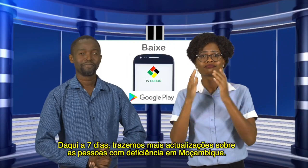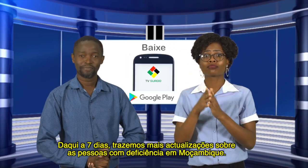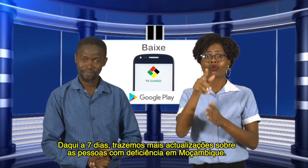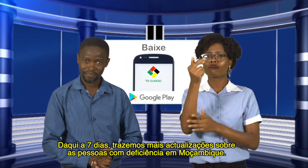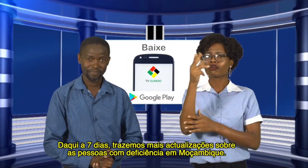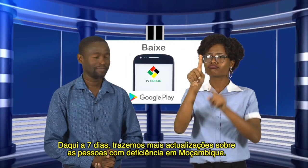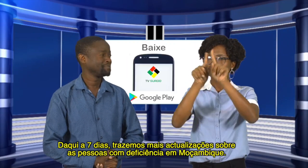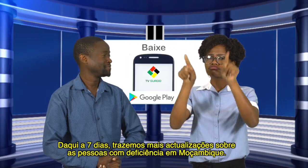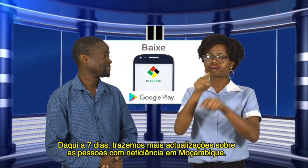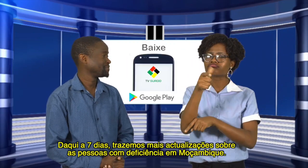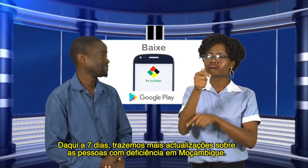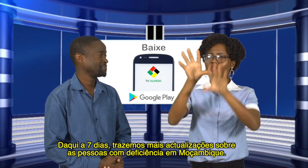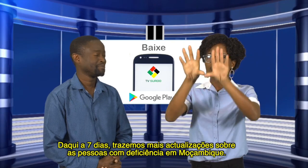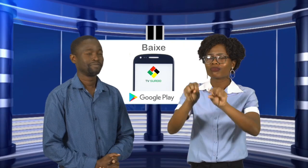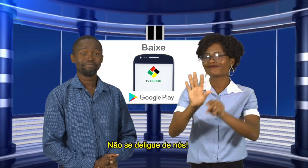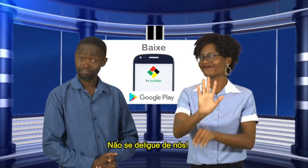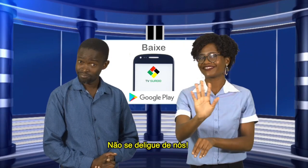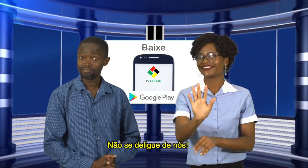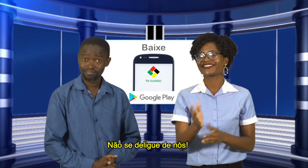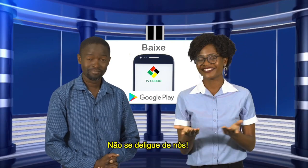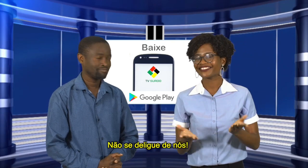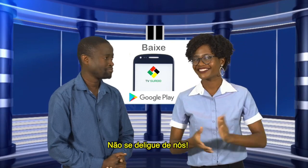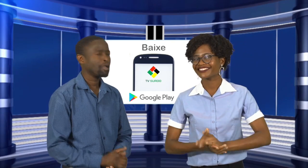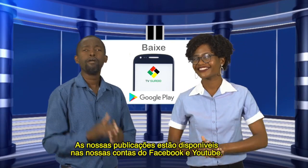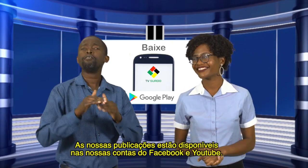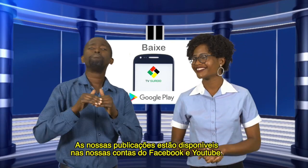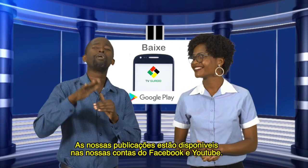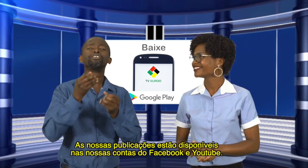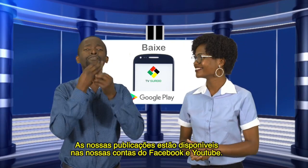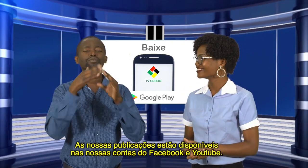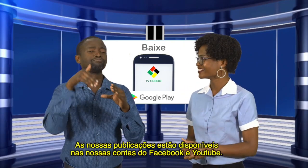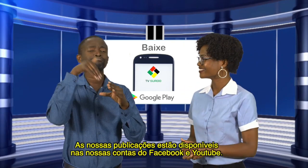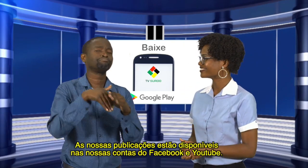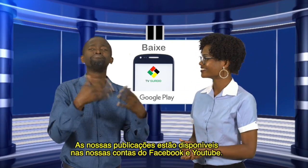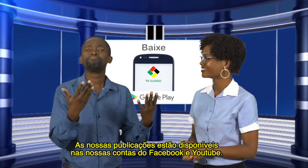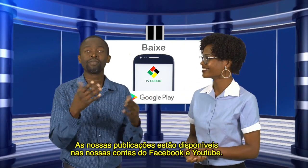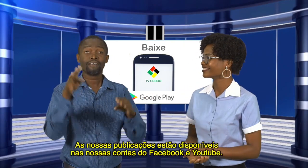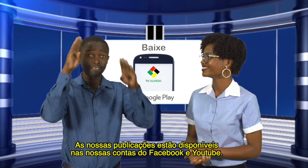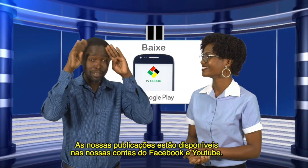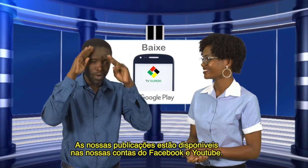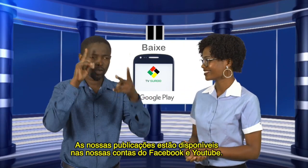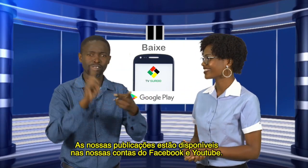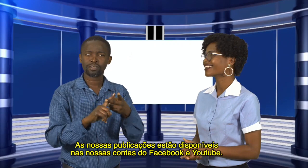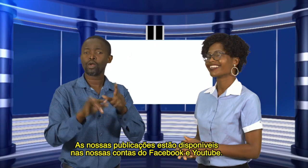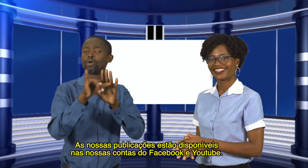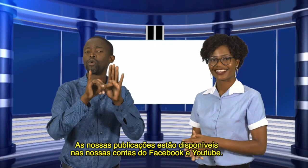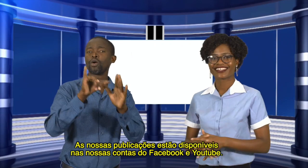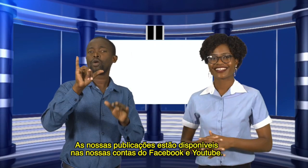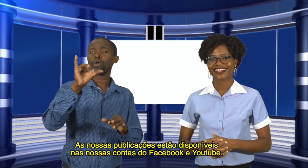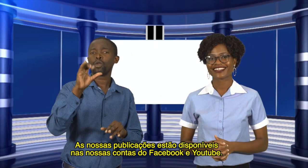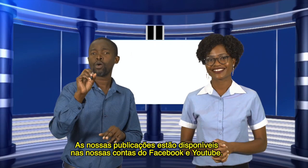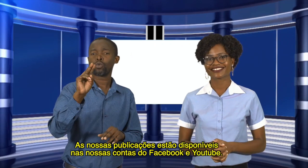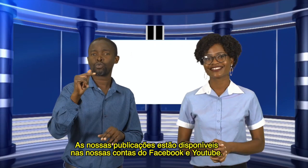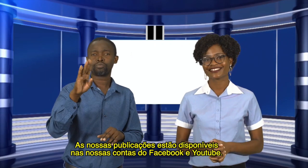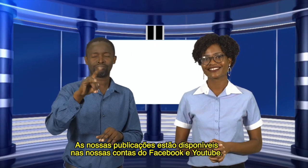atualizações sobre as pessoas com deficiência em Moçambique. Não se desligue de nós. As nossas publicações estão disponíveis